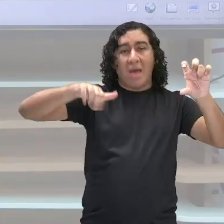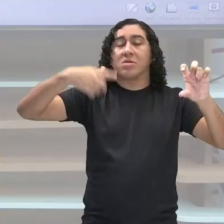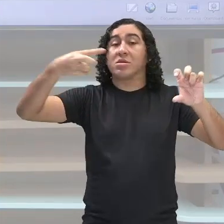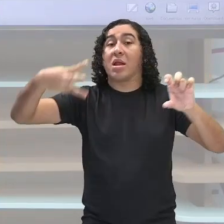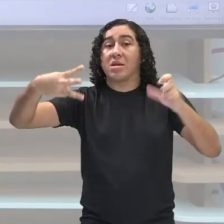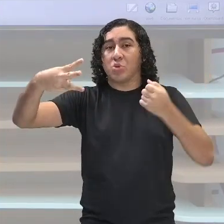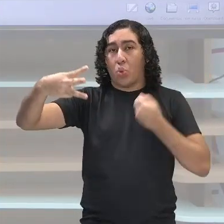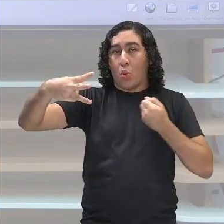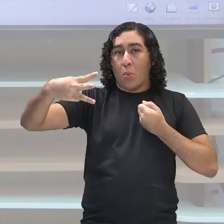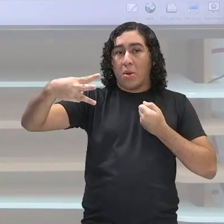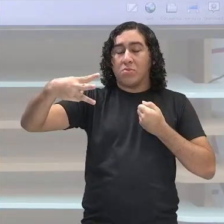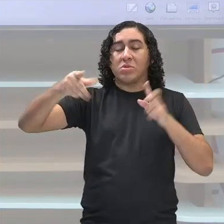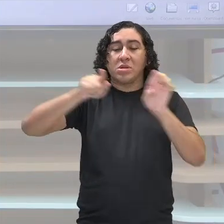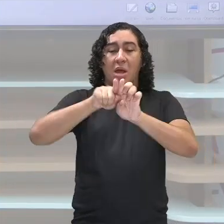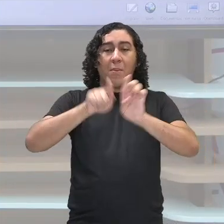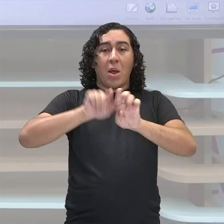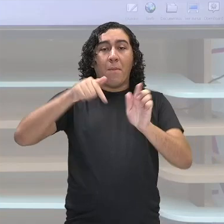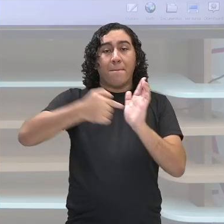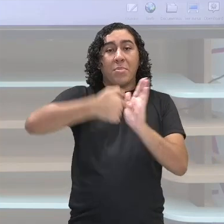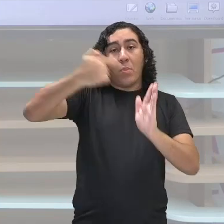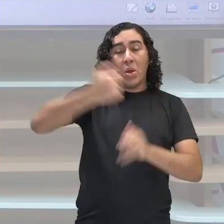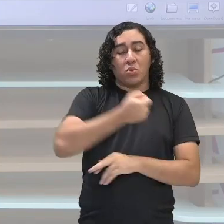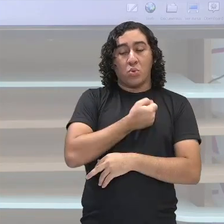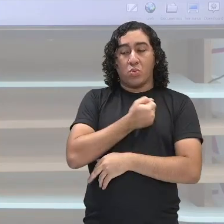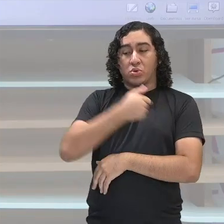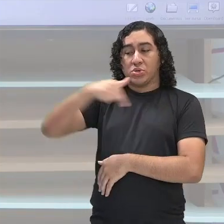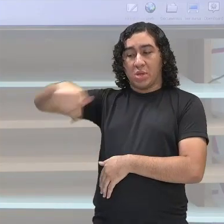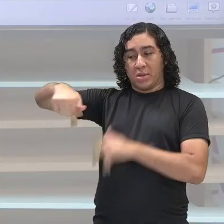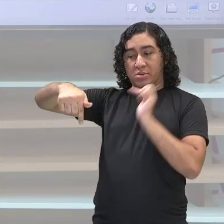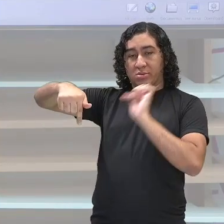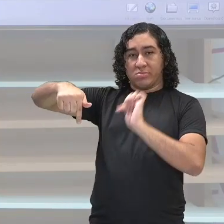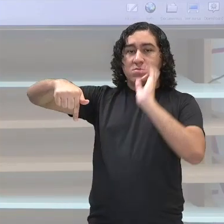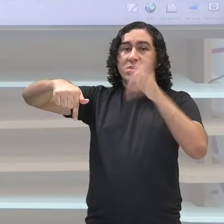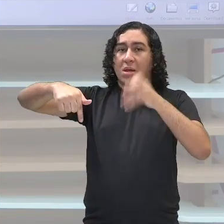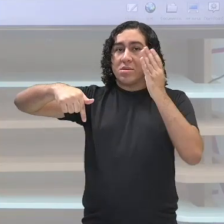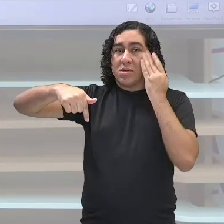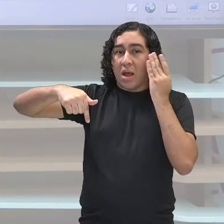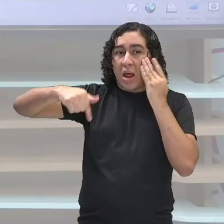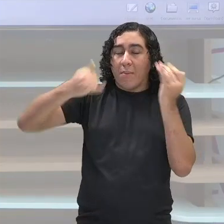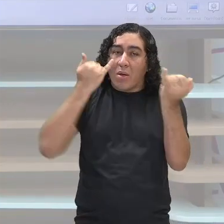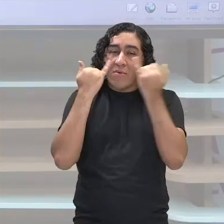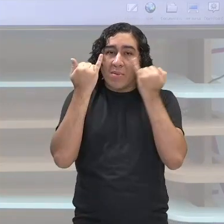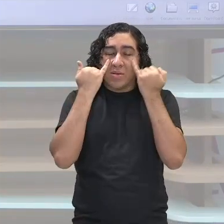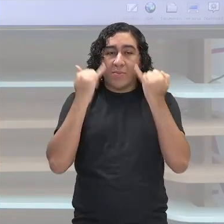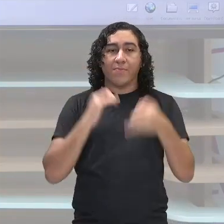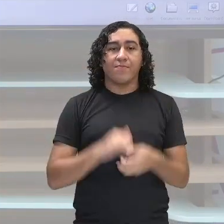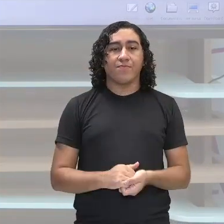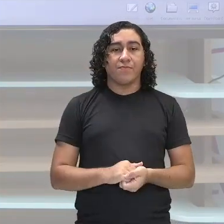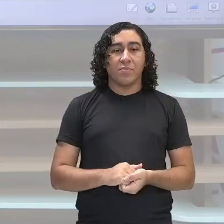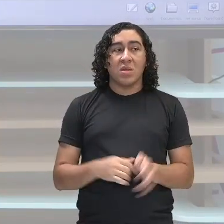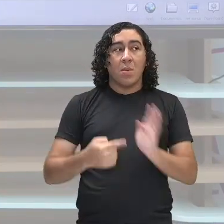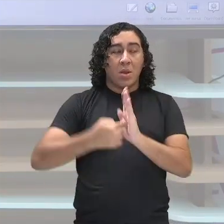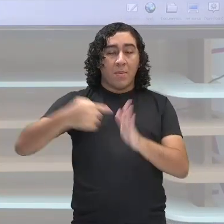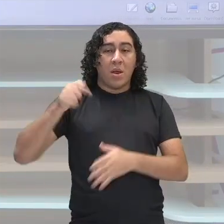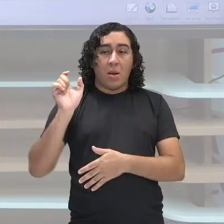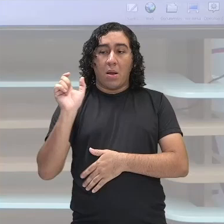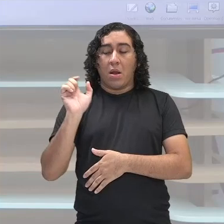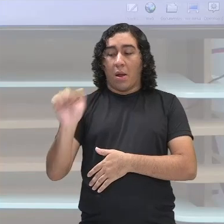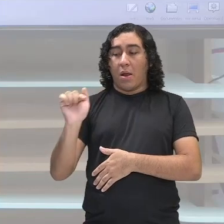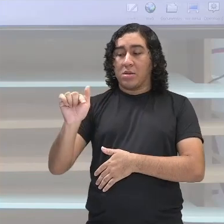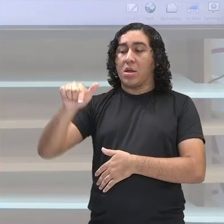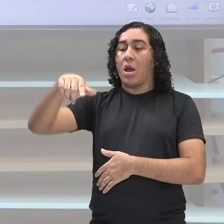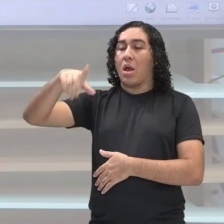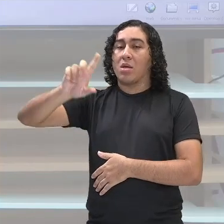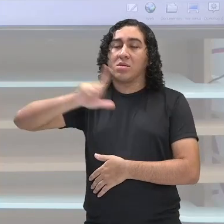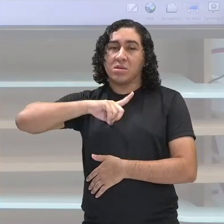3, e deu o primeiro termo da sequência, que foi o 7, ó. Então, com o primeiro termo da sequência mais a razão,